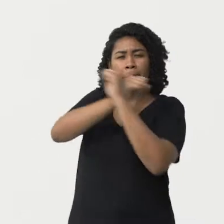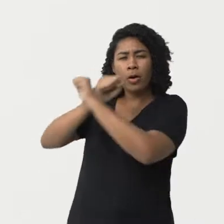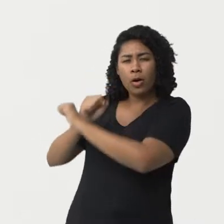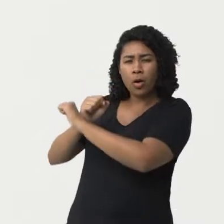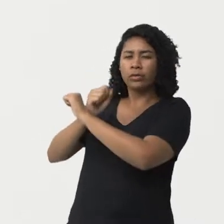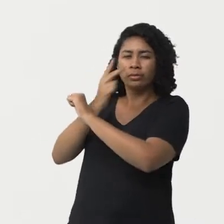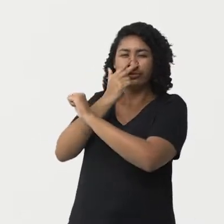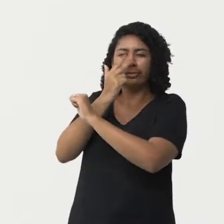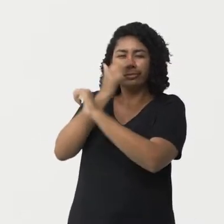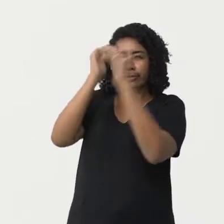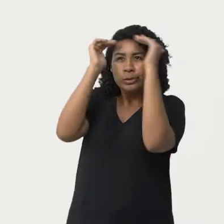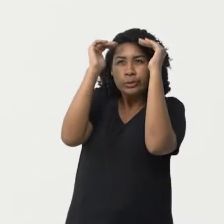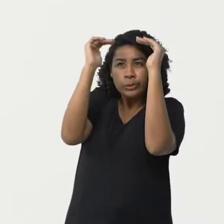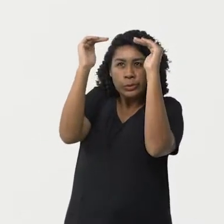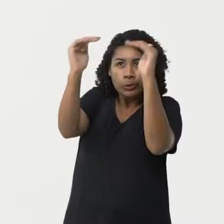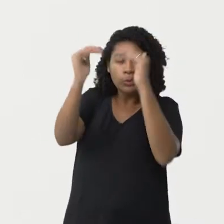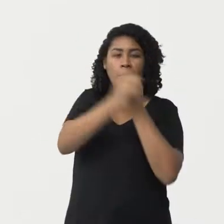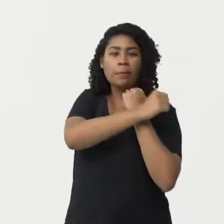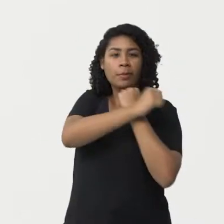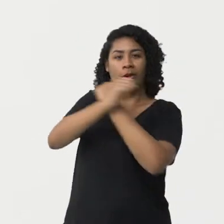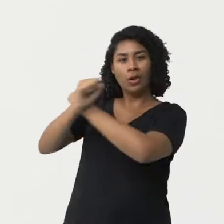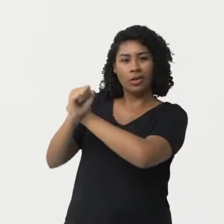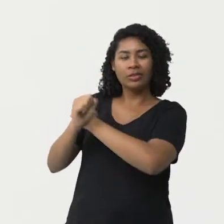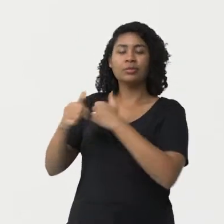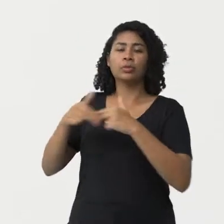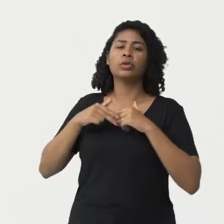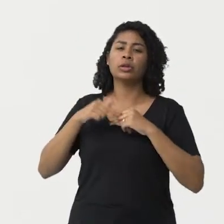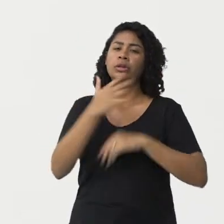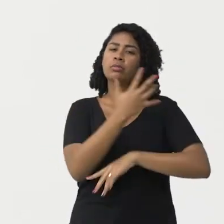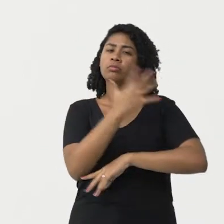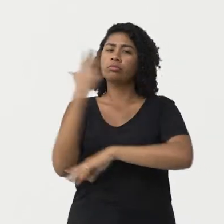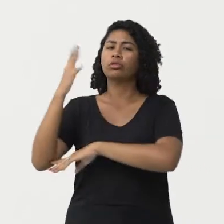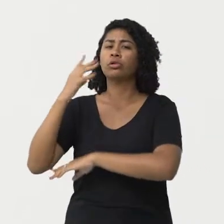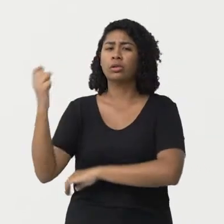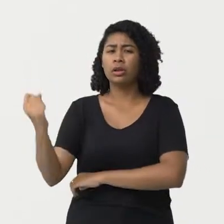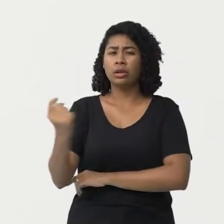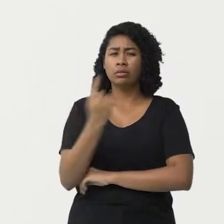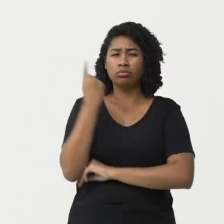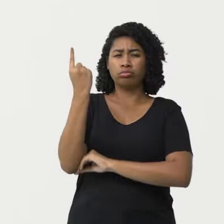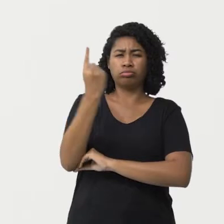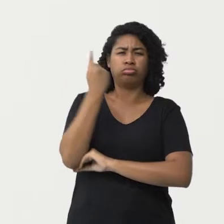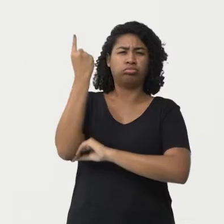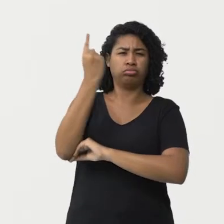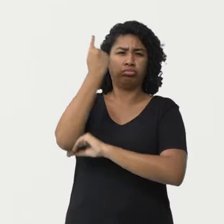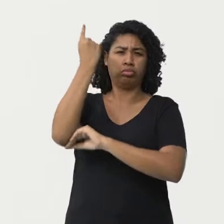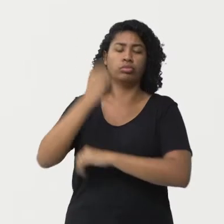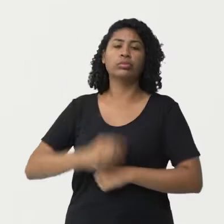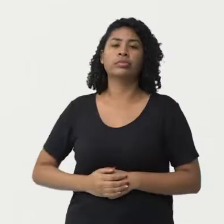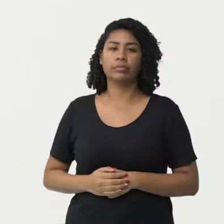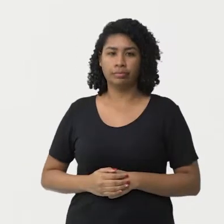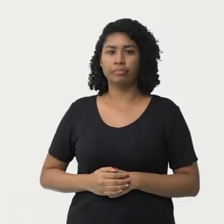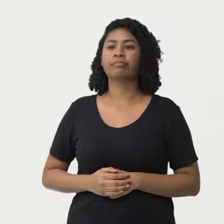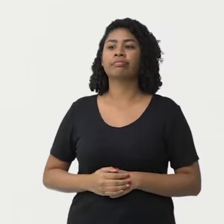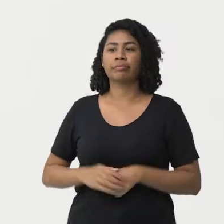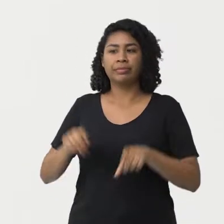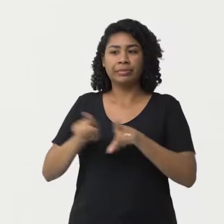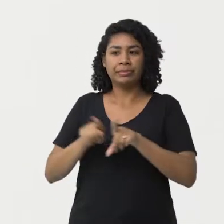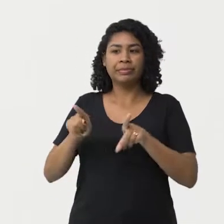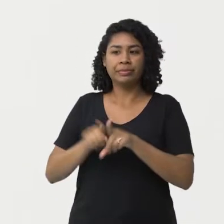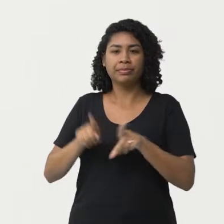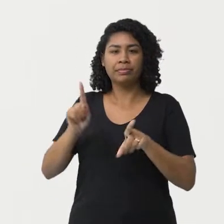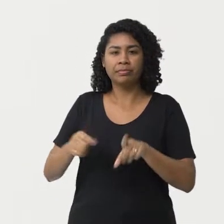floresta amazônica, as árvores vão ser de grande porte, tá? E com menor quantidade de